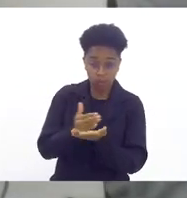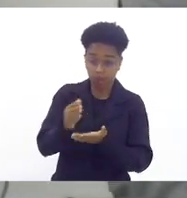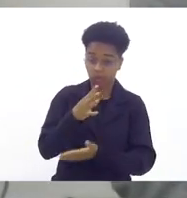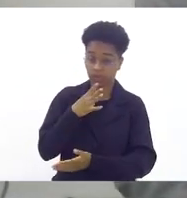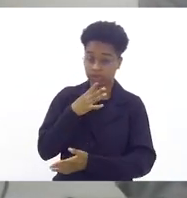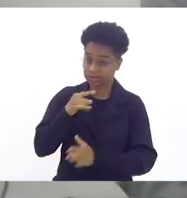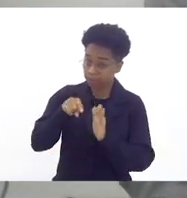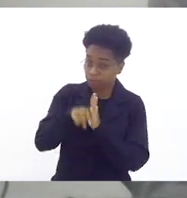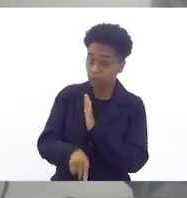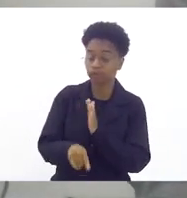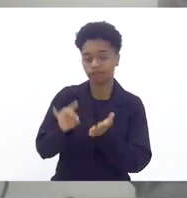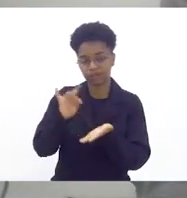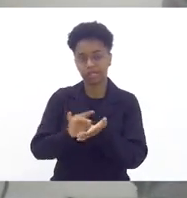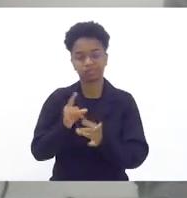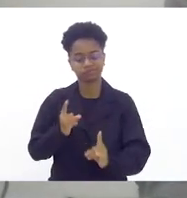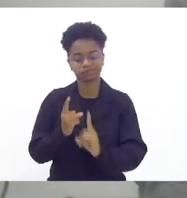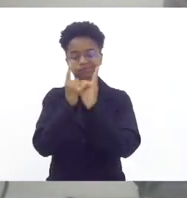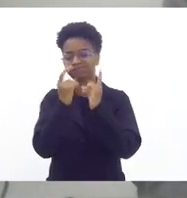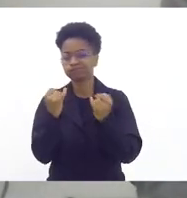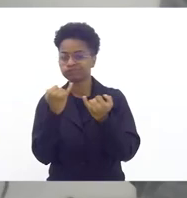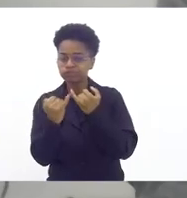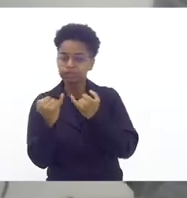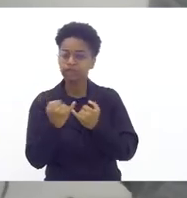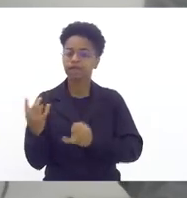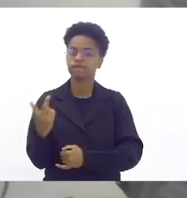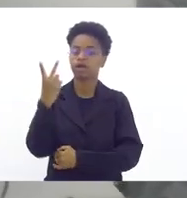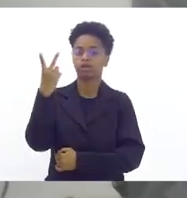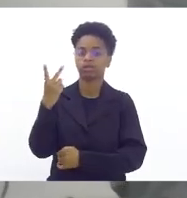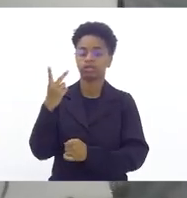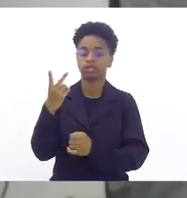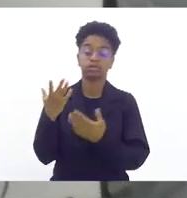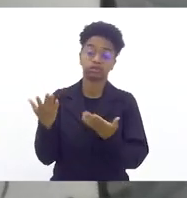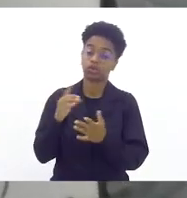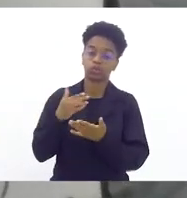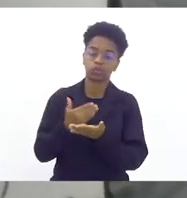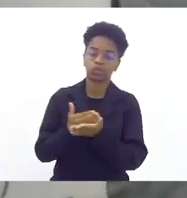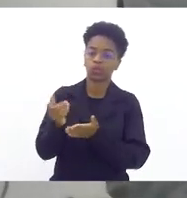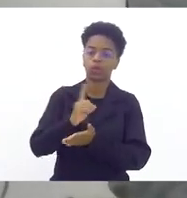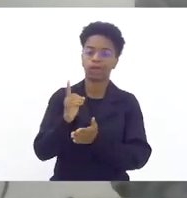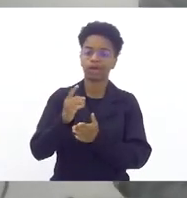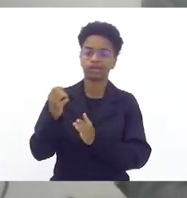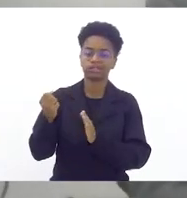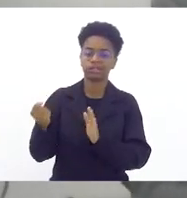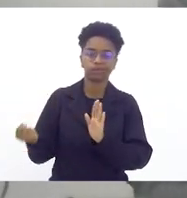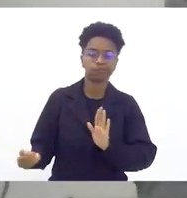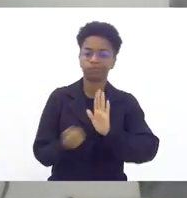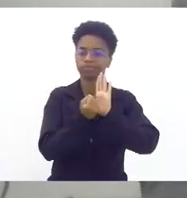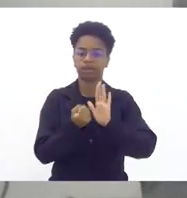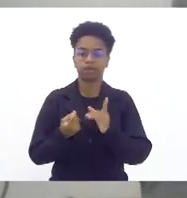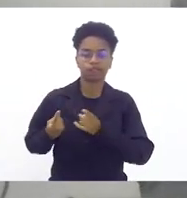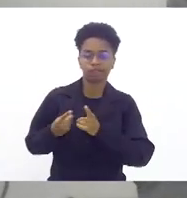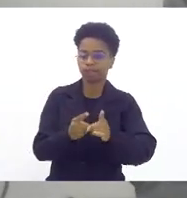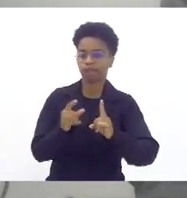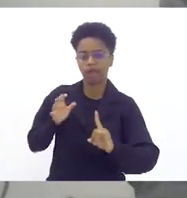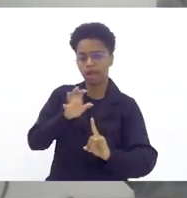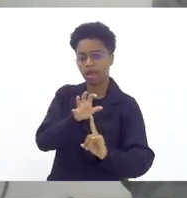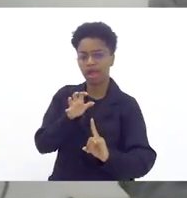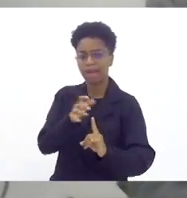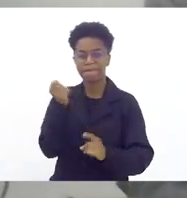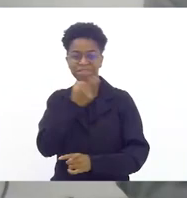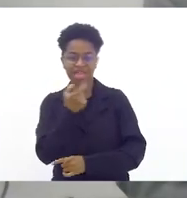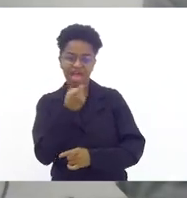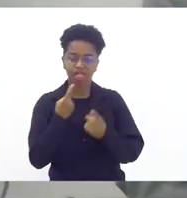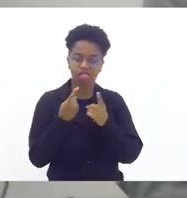identifica, valoriza, e aí não cai no estigma, não cai na perseguição, não cai na piadinha